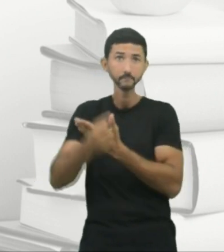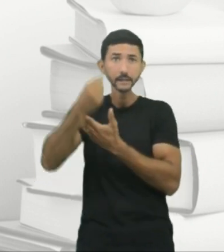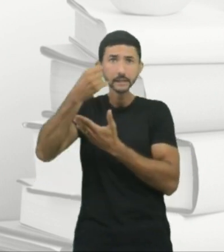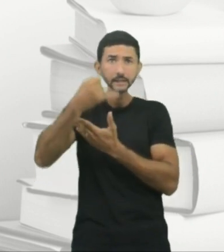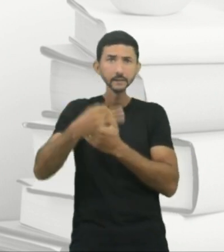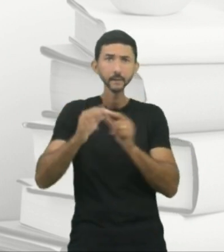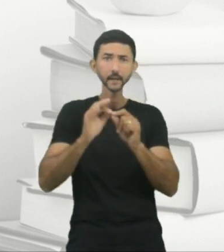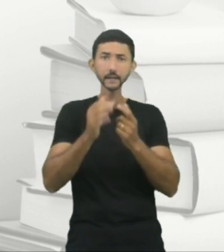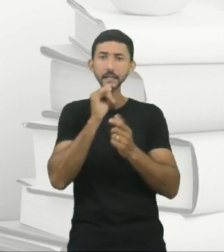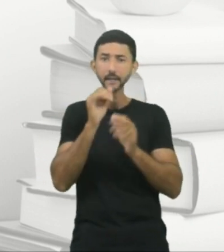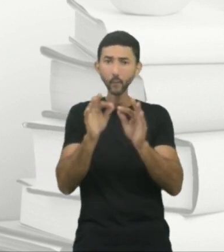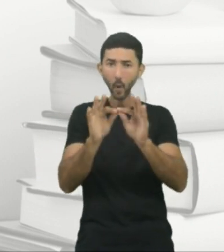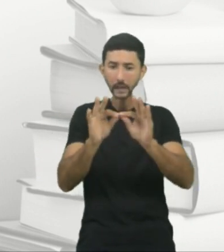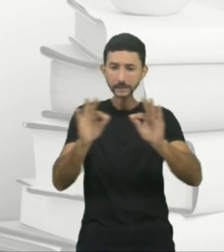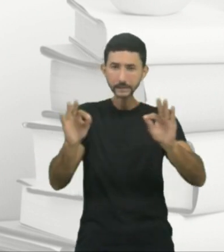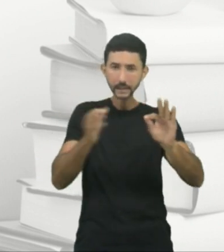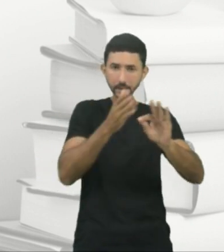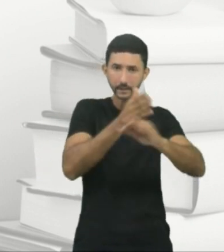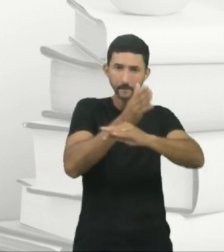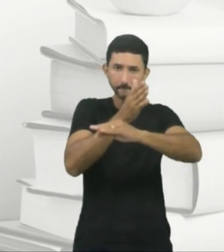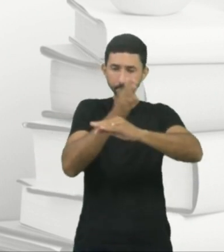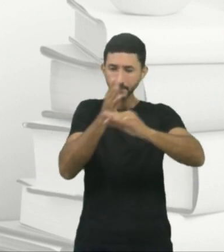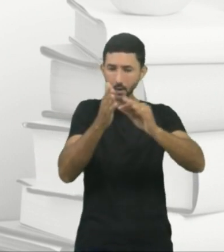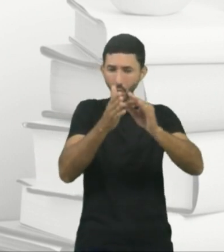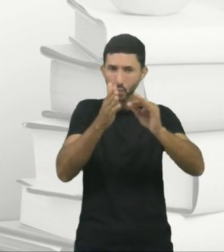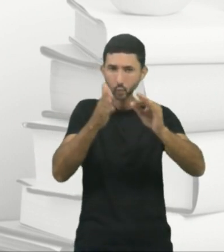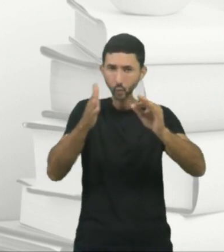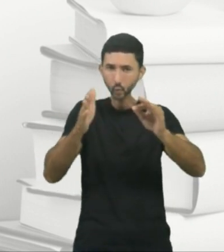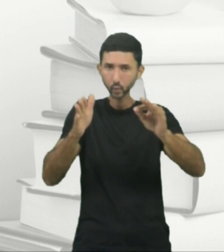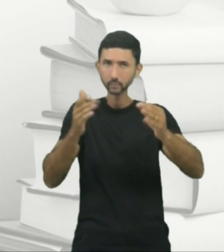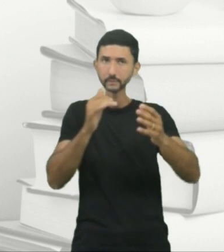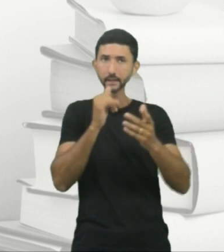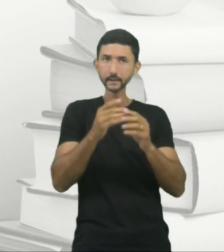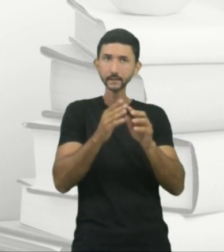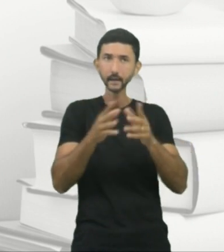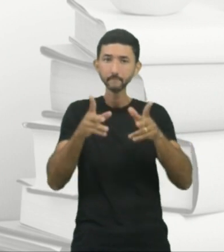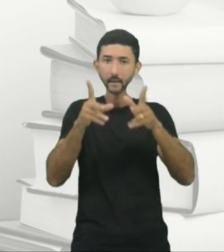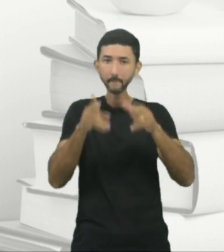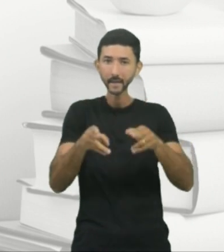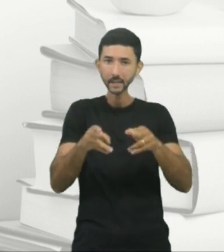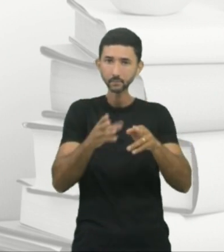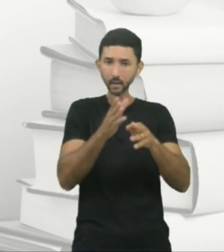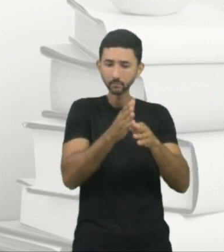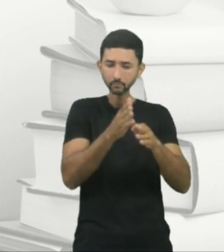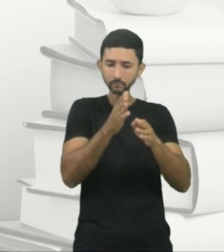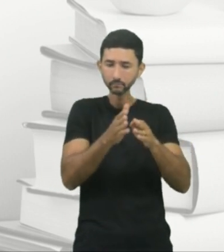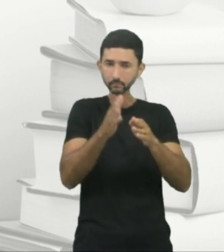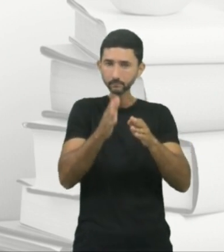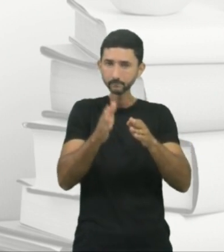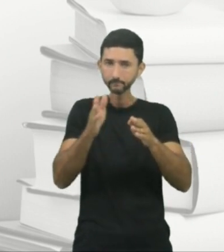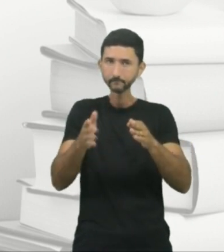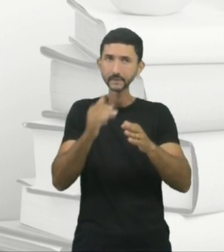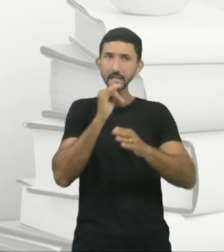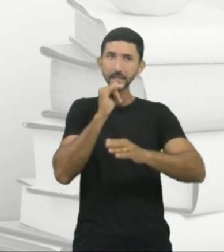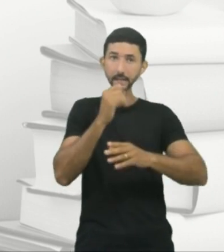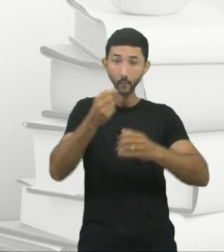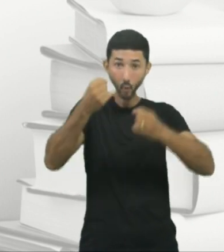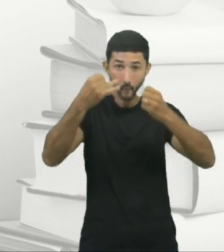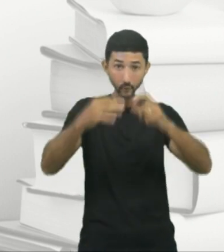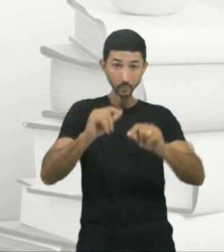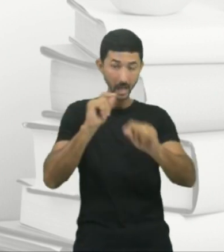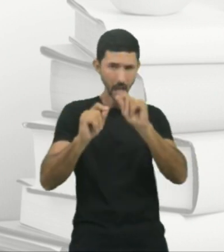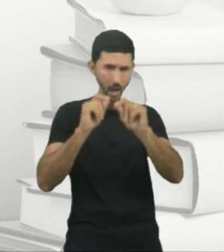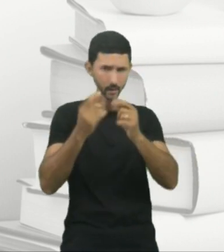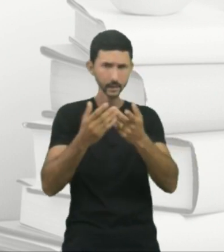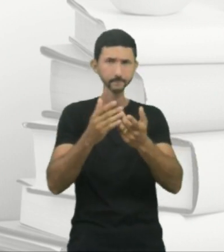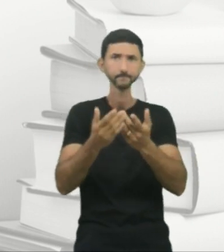o seguinte: a distância entre dois números consecutivos é sempre a mesma. Então, eu te explico